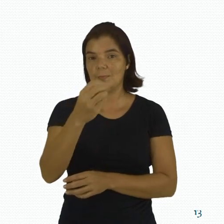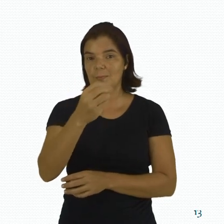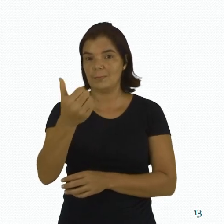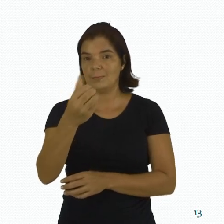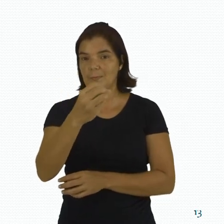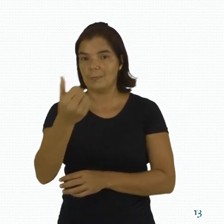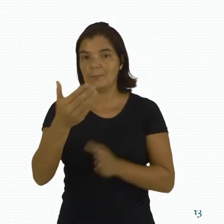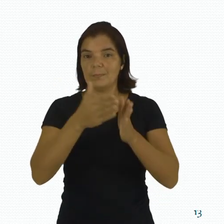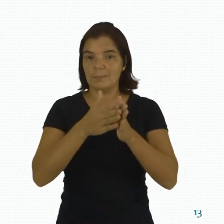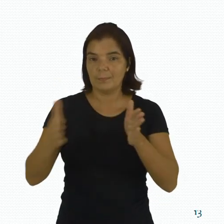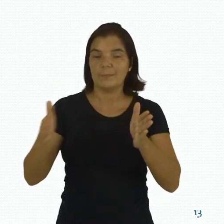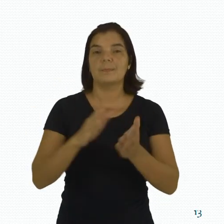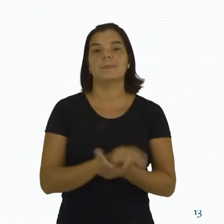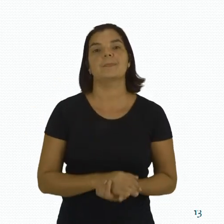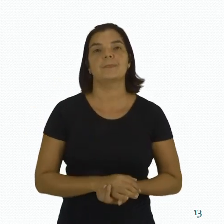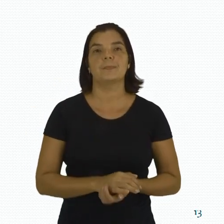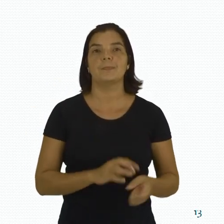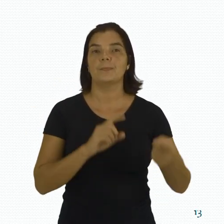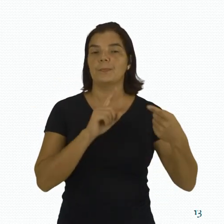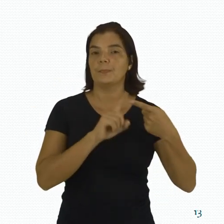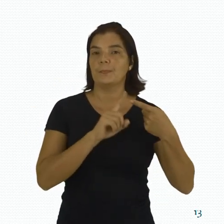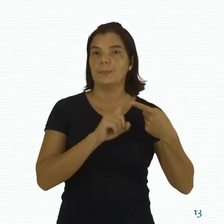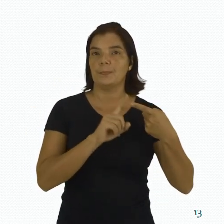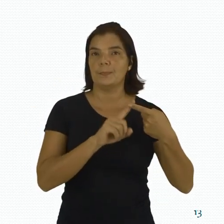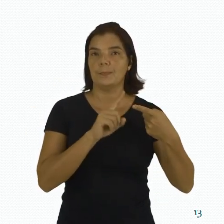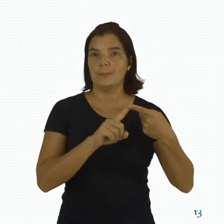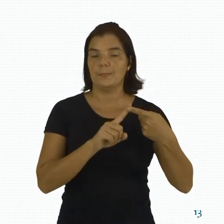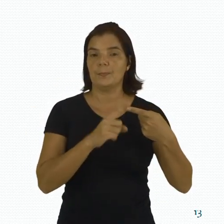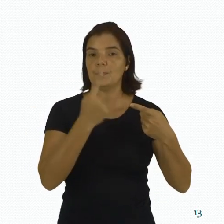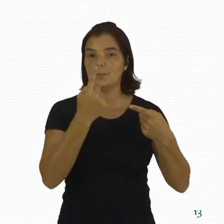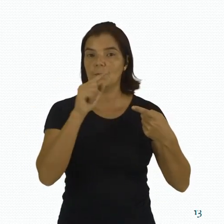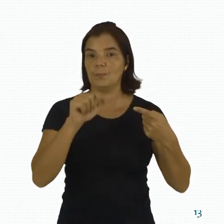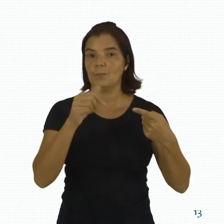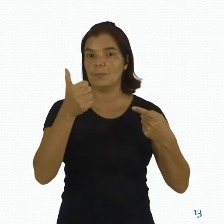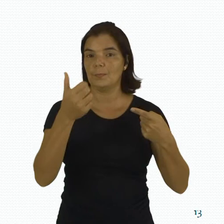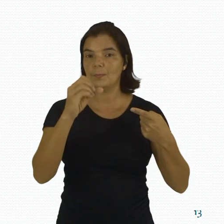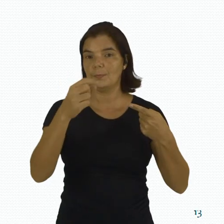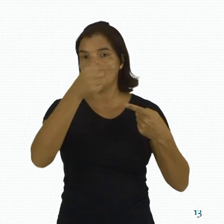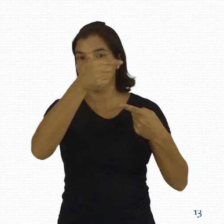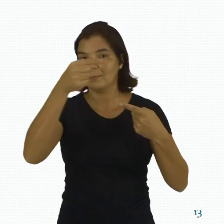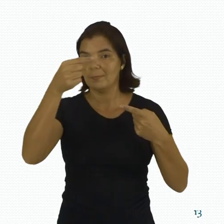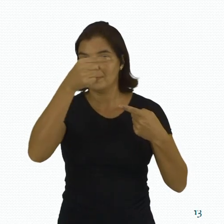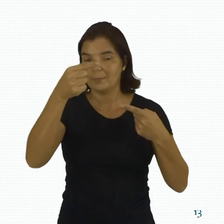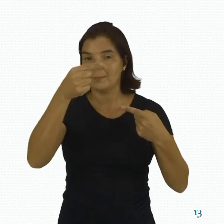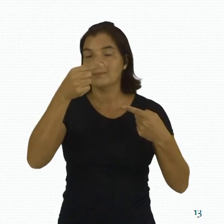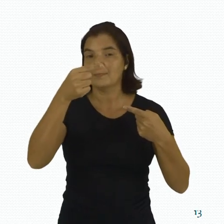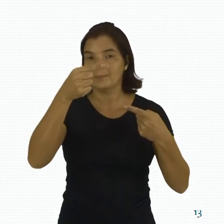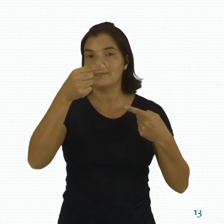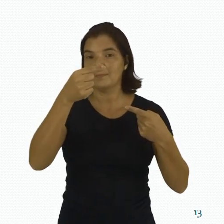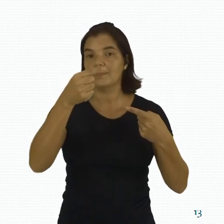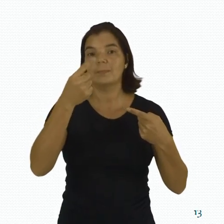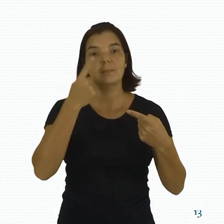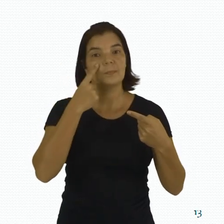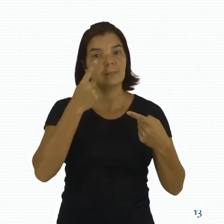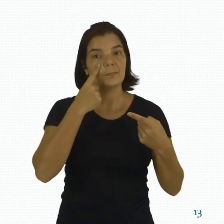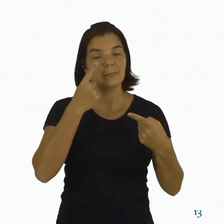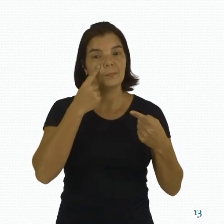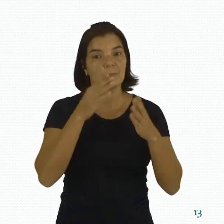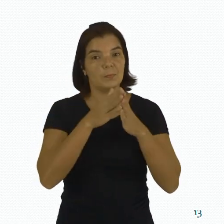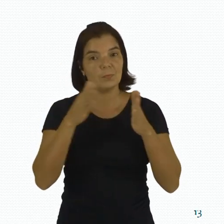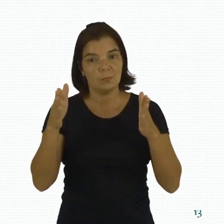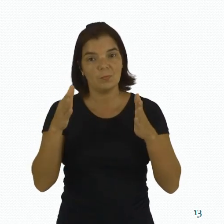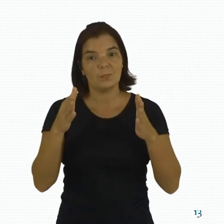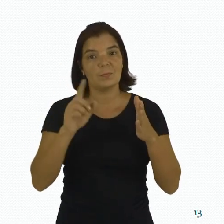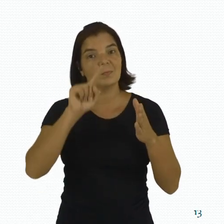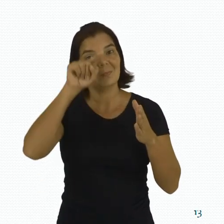por diante. Então vamos lá. Notação 1,16, né? Barrinha em cima do 1 e do 6. Repara agora